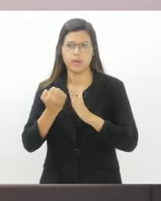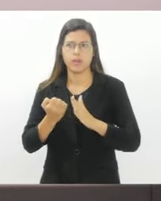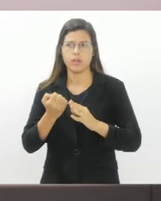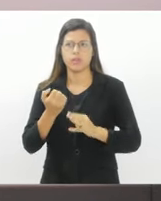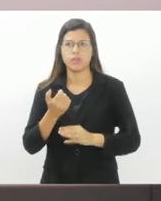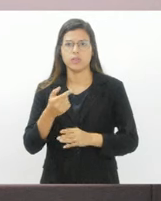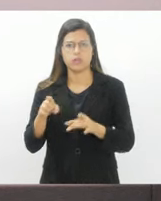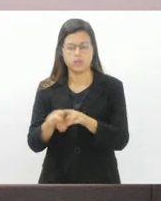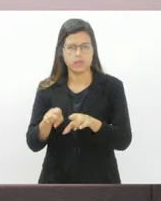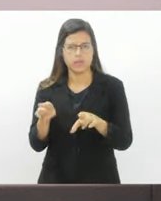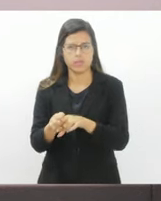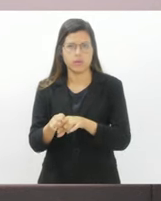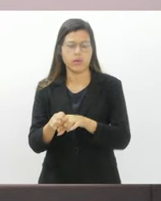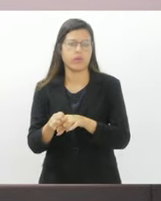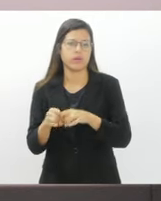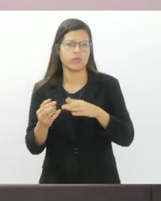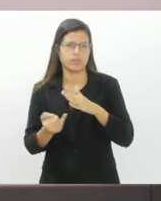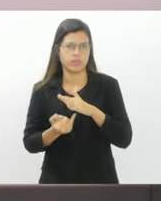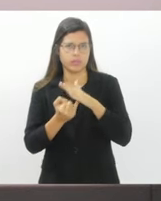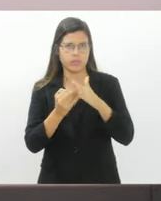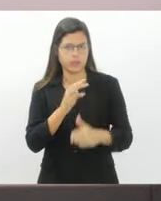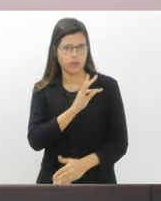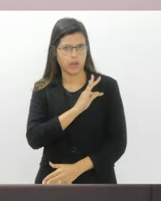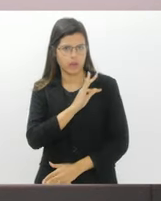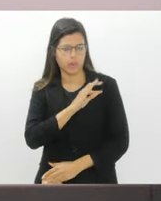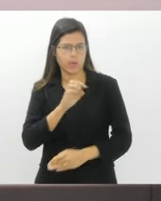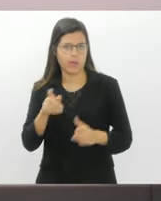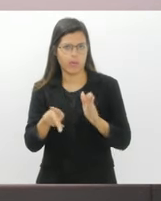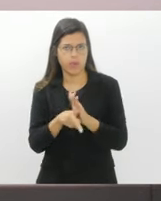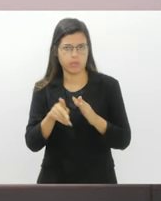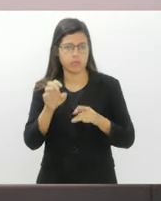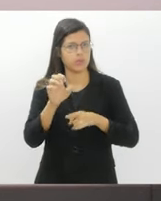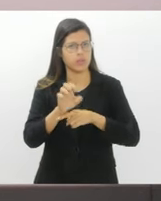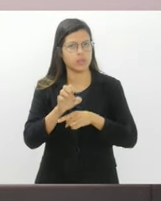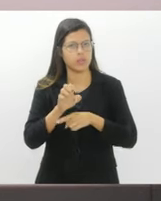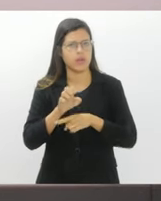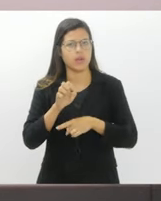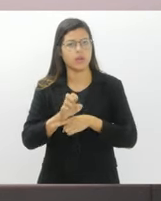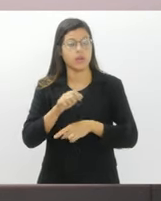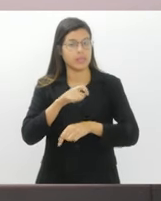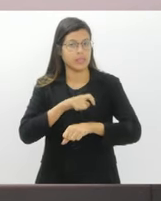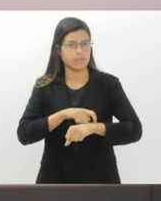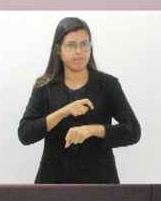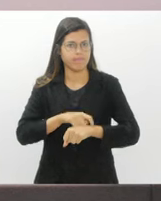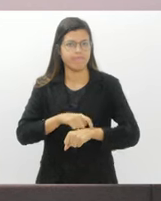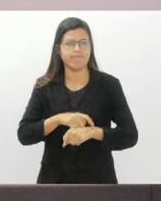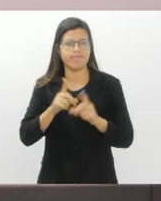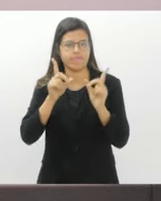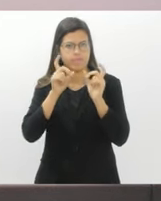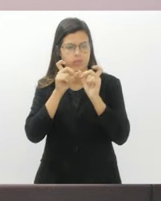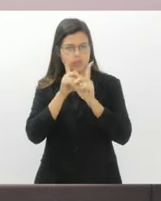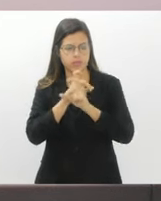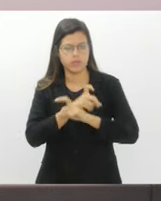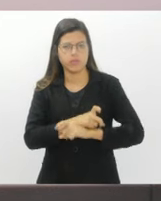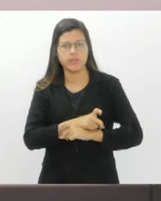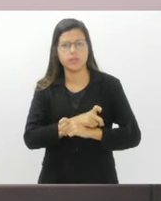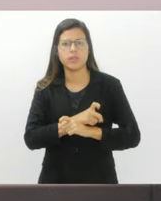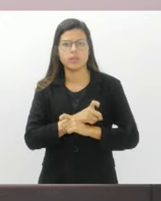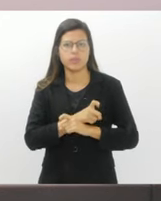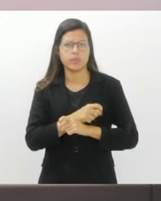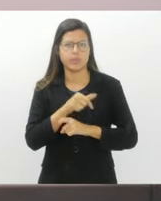e órgãos técnicos do Estado. Neste momento extremamente delicado, considerando a